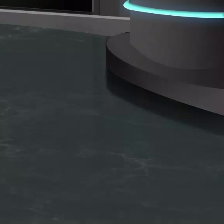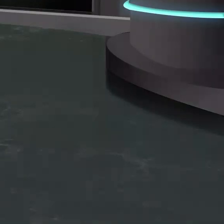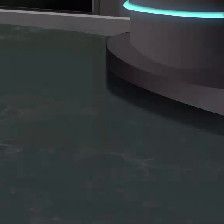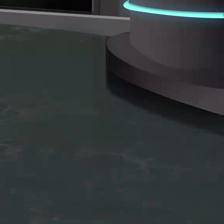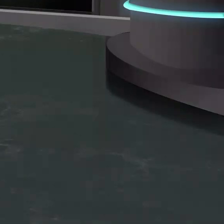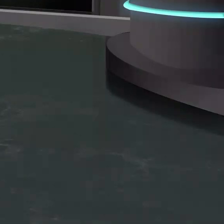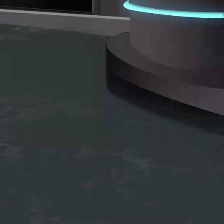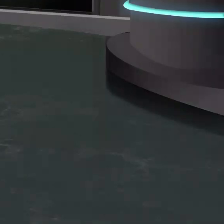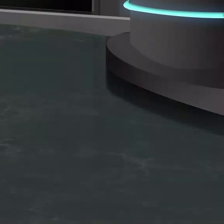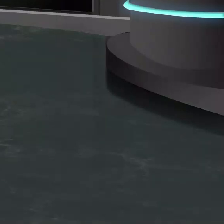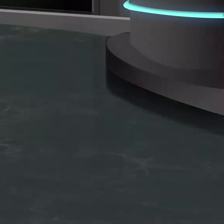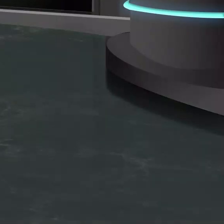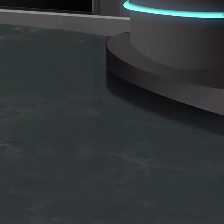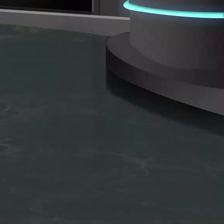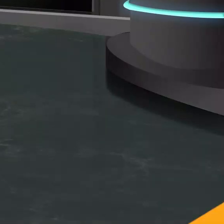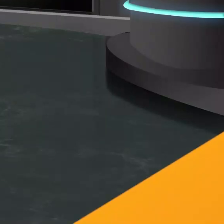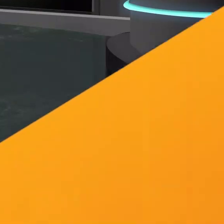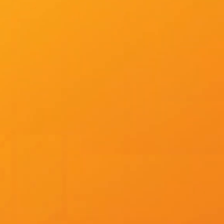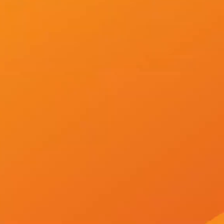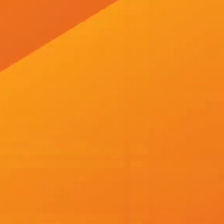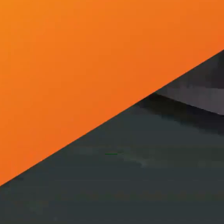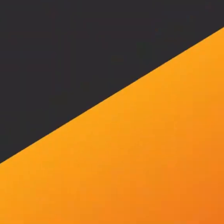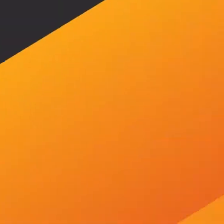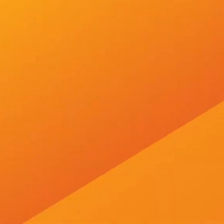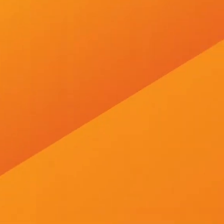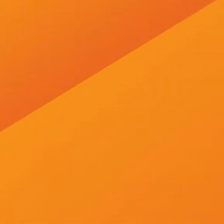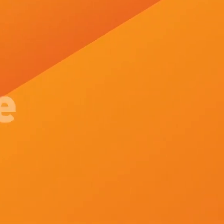com as atividades.